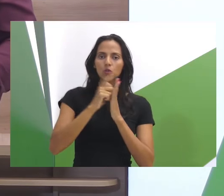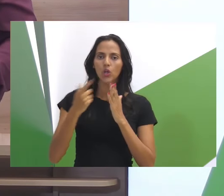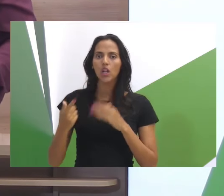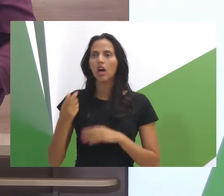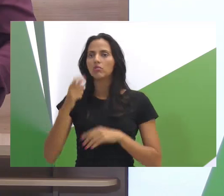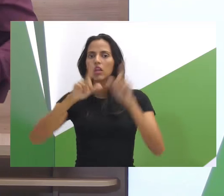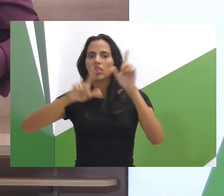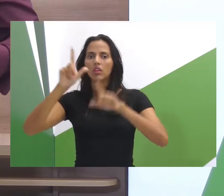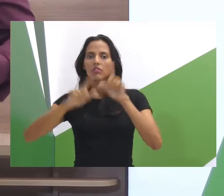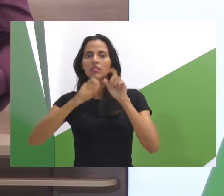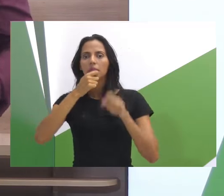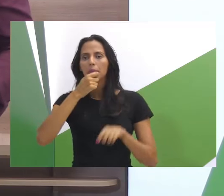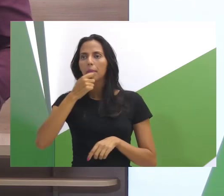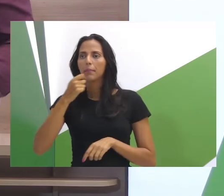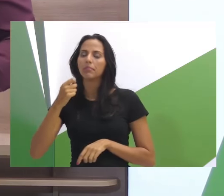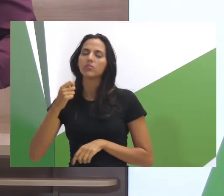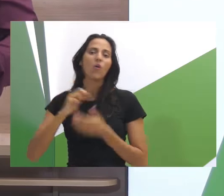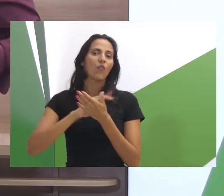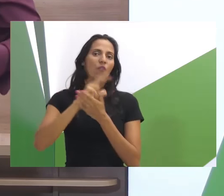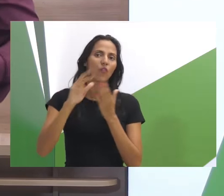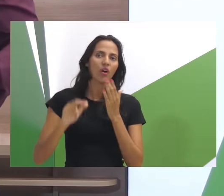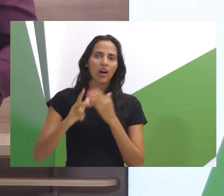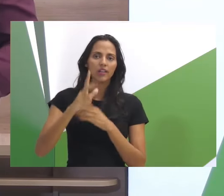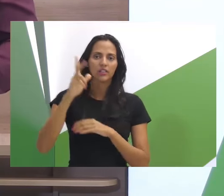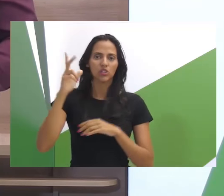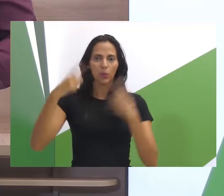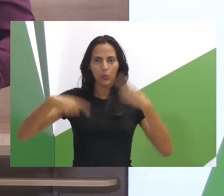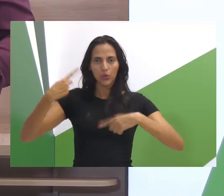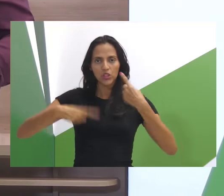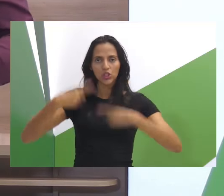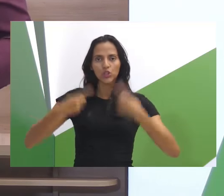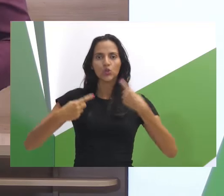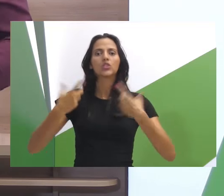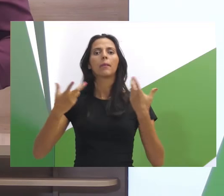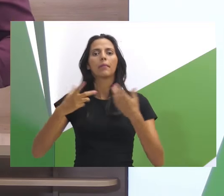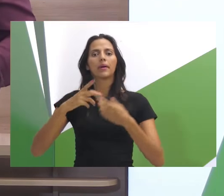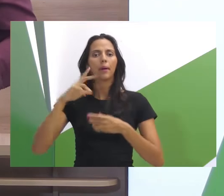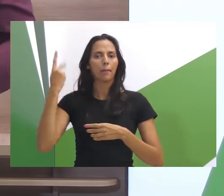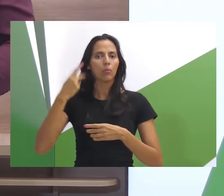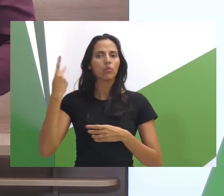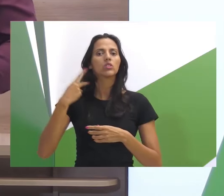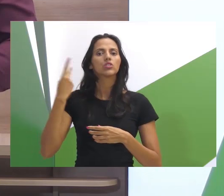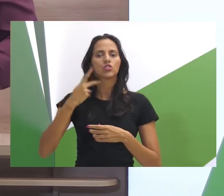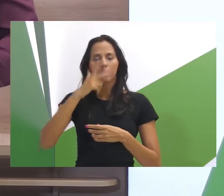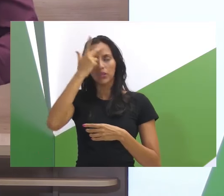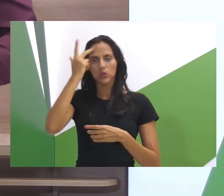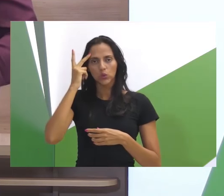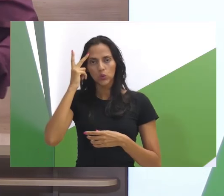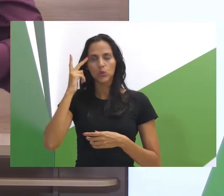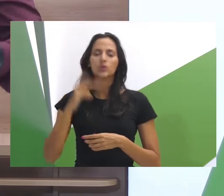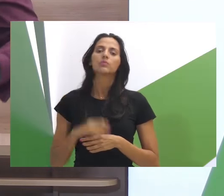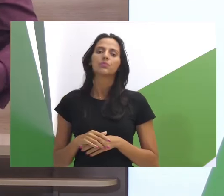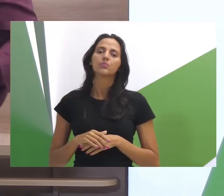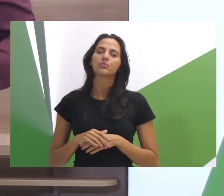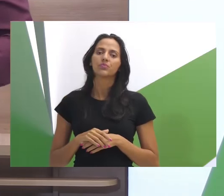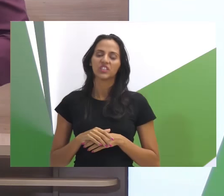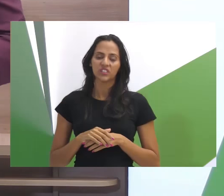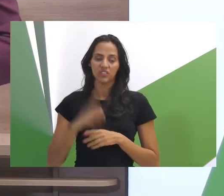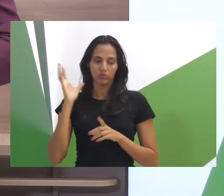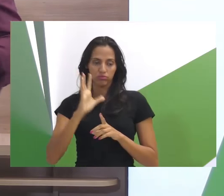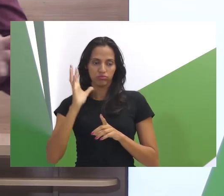nós vamos ter o José do Patrocínio, o Joaquim Nabuco, várias pessoas que vão pressionar essa monarquia